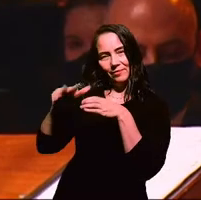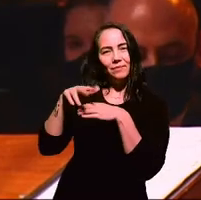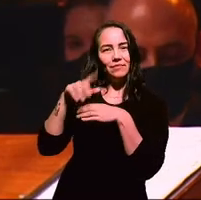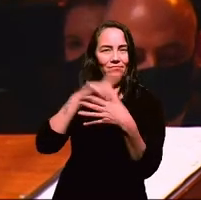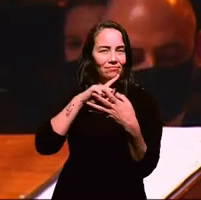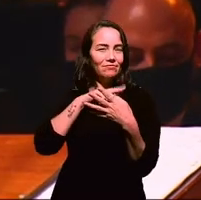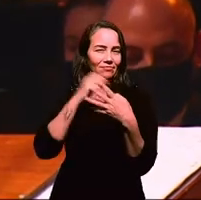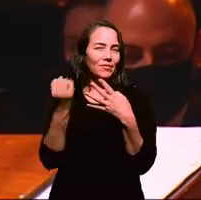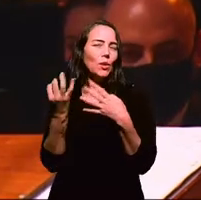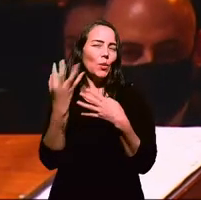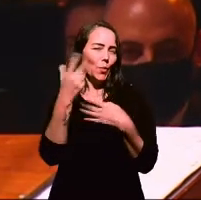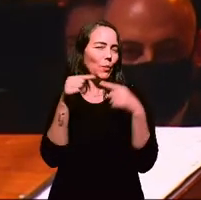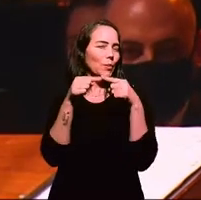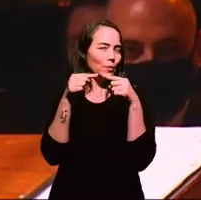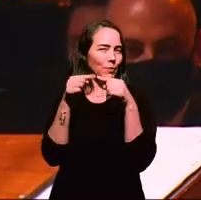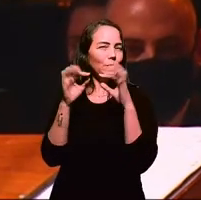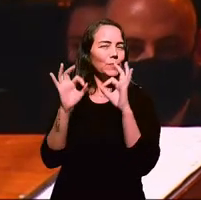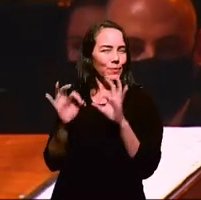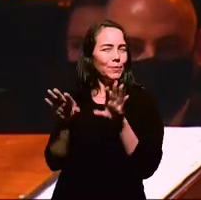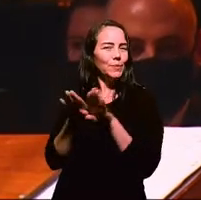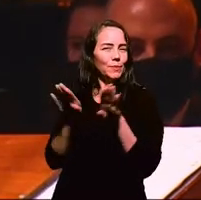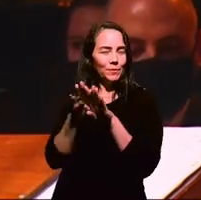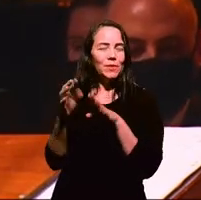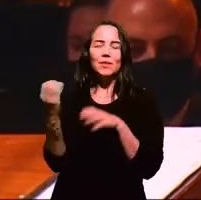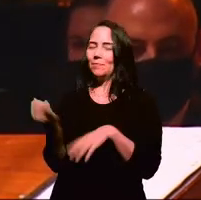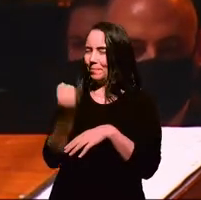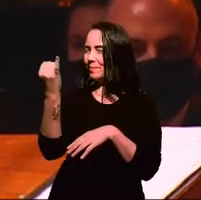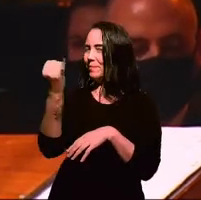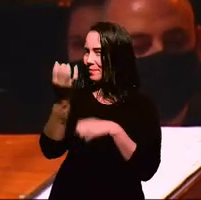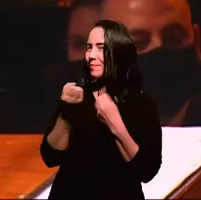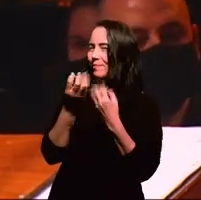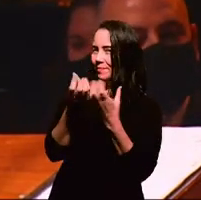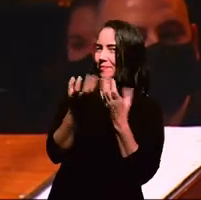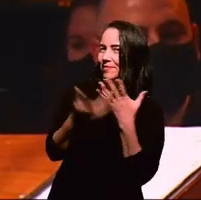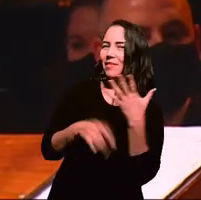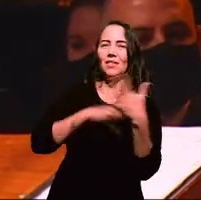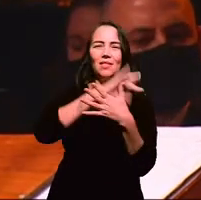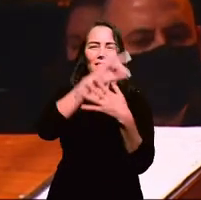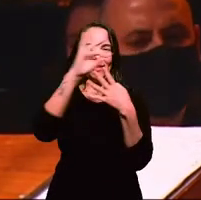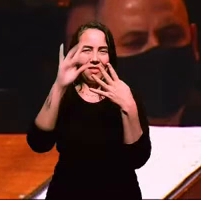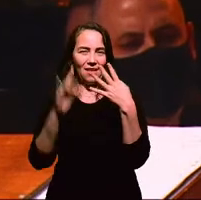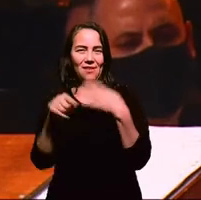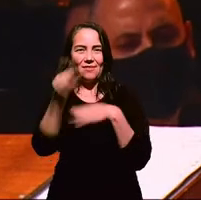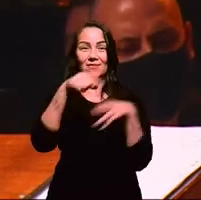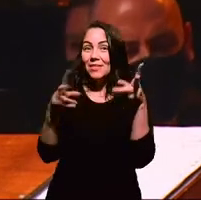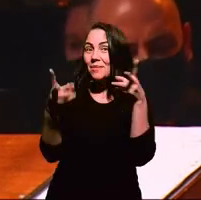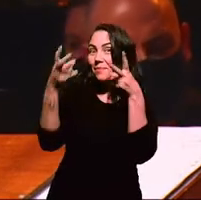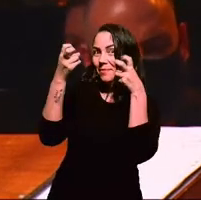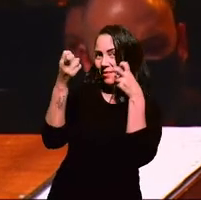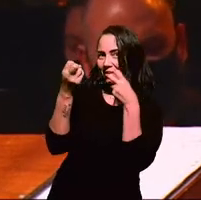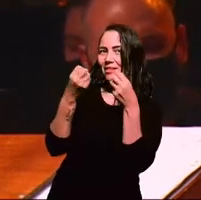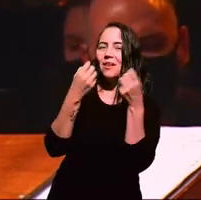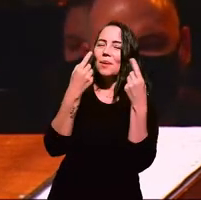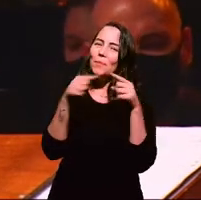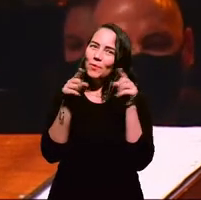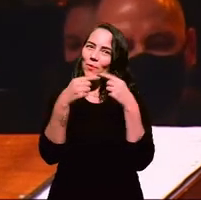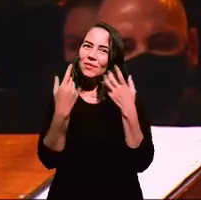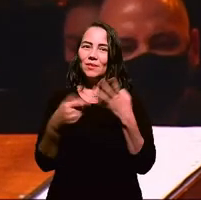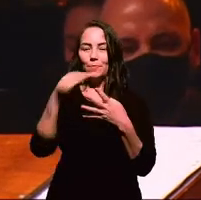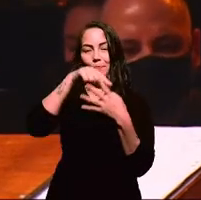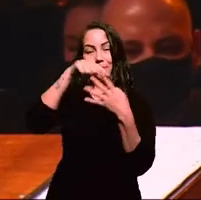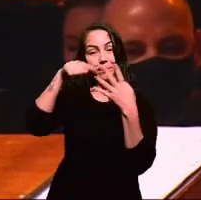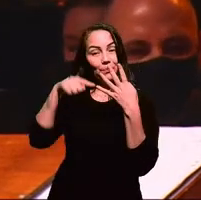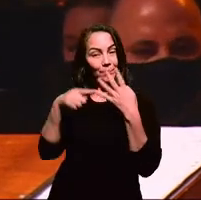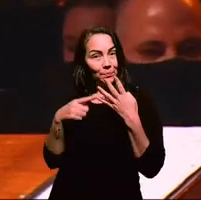algumas coincidências também, que vale a pena destacar para que vocês, assim, percebam isso durante a execução. São